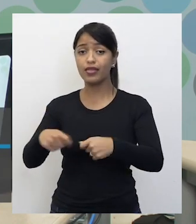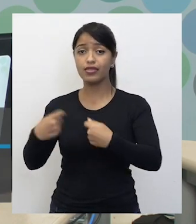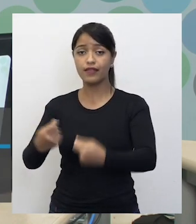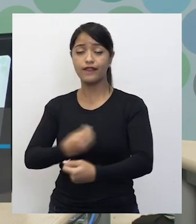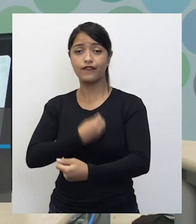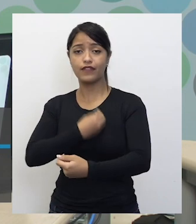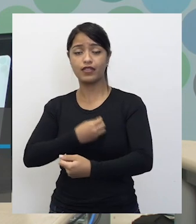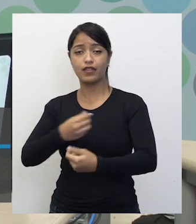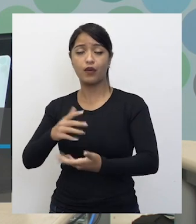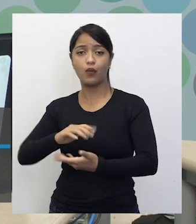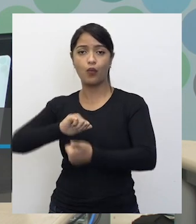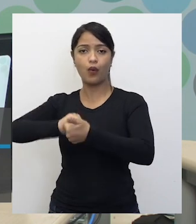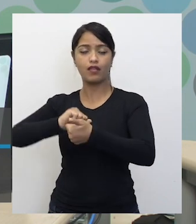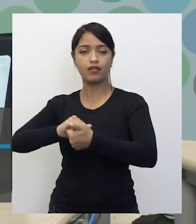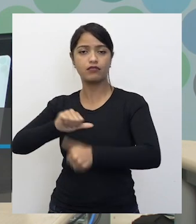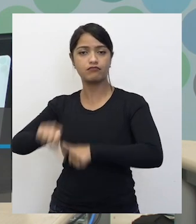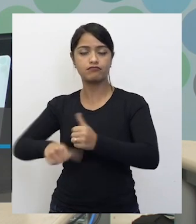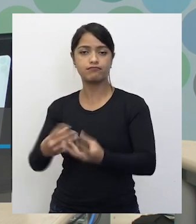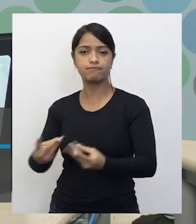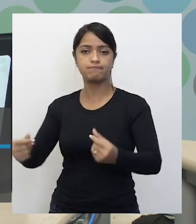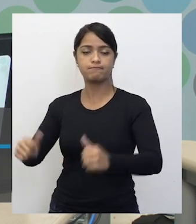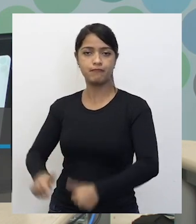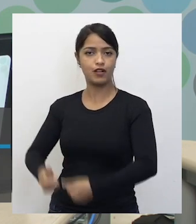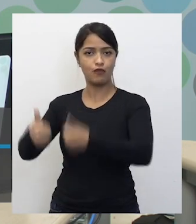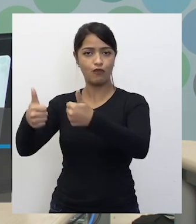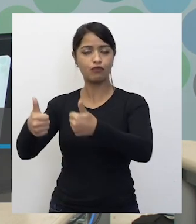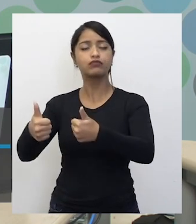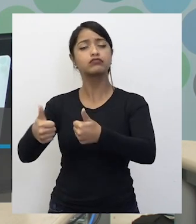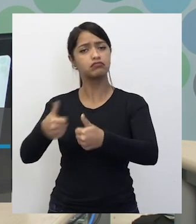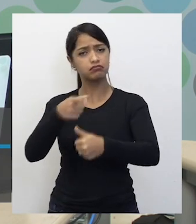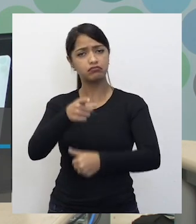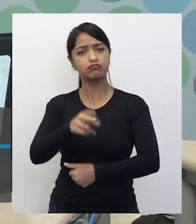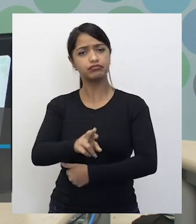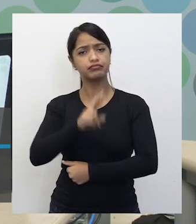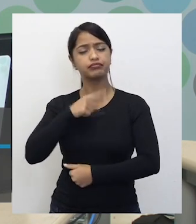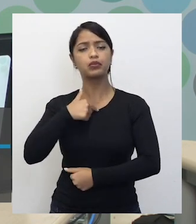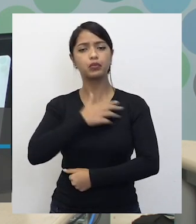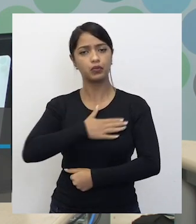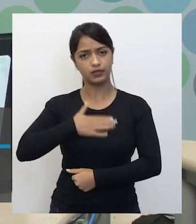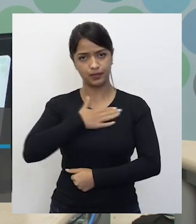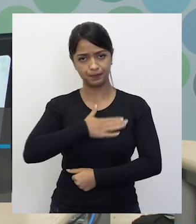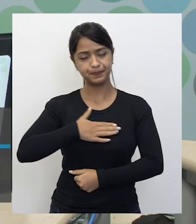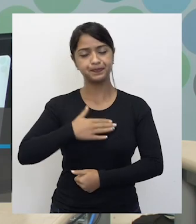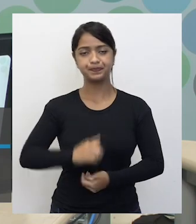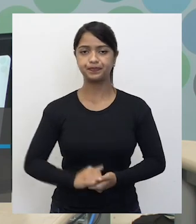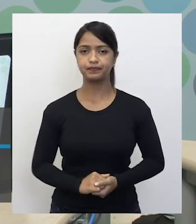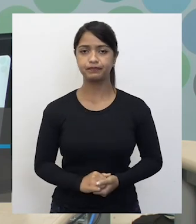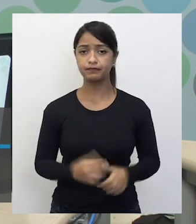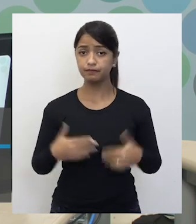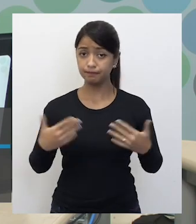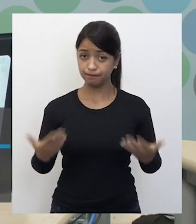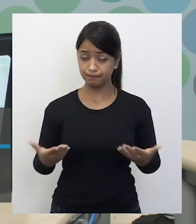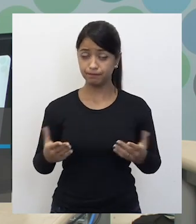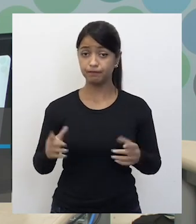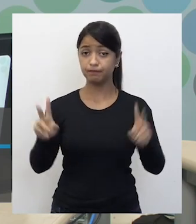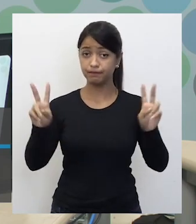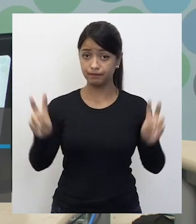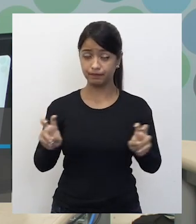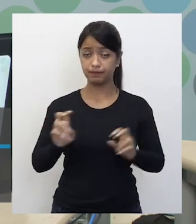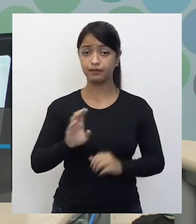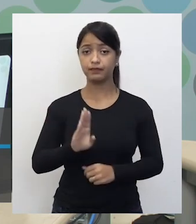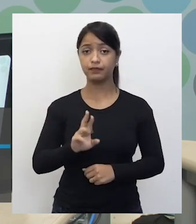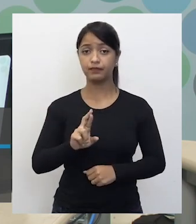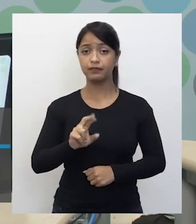vida da população. Muito legal, gostei muito dessa resposta, dessa colocação. E quando nós estamos falando em BRICS, nós estamos falando